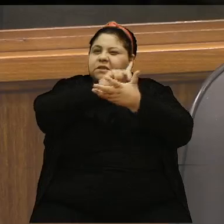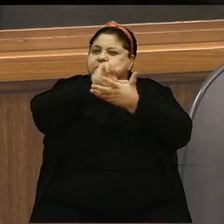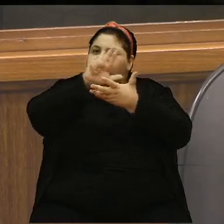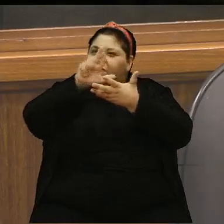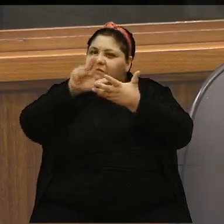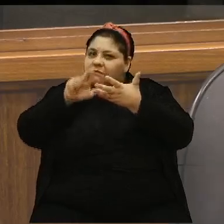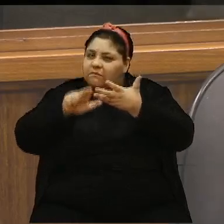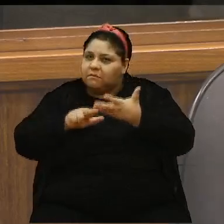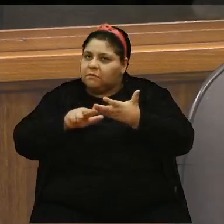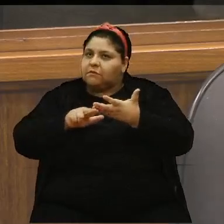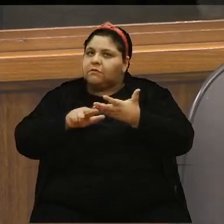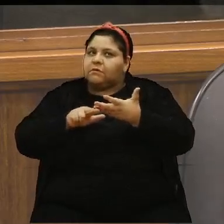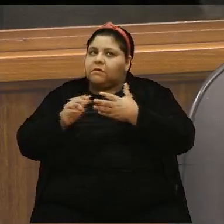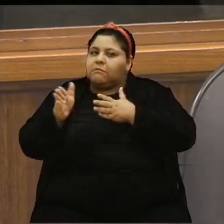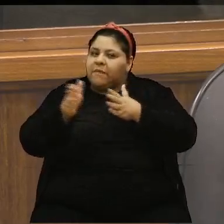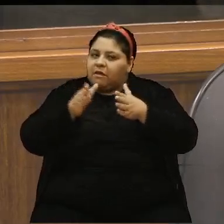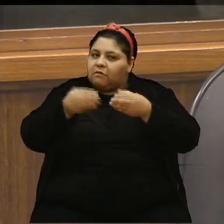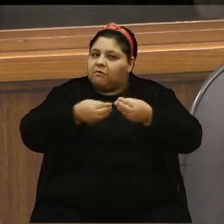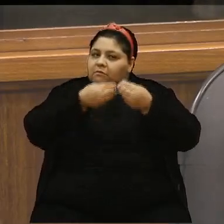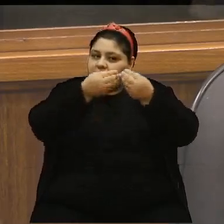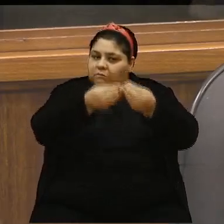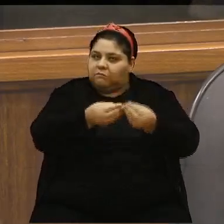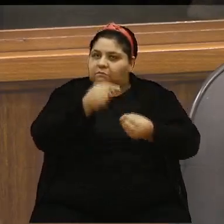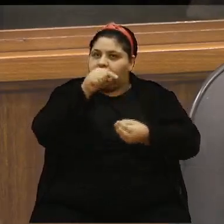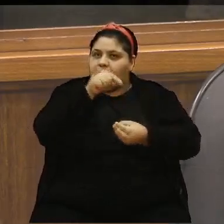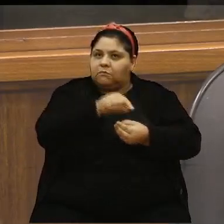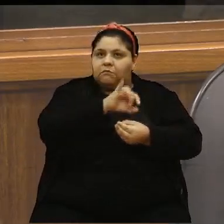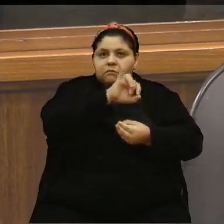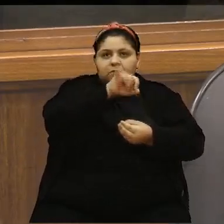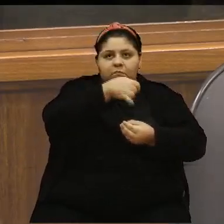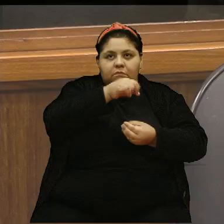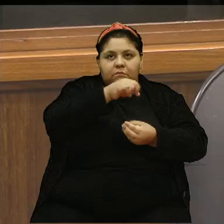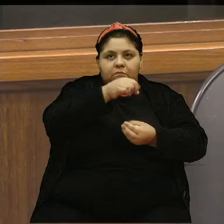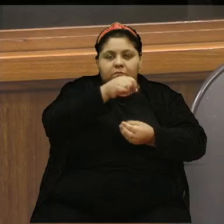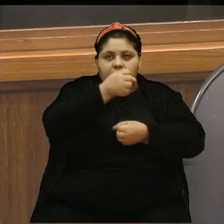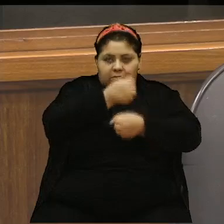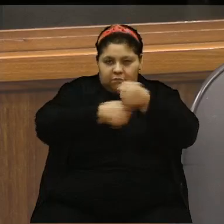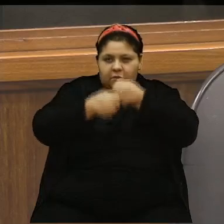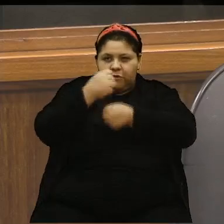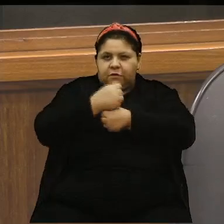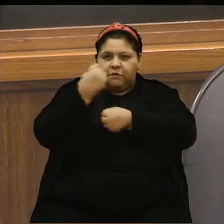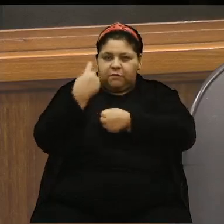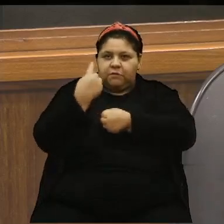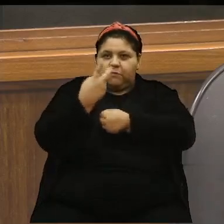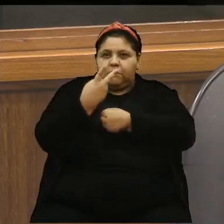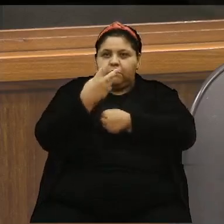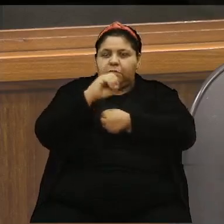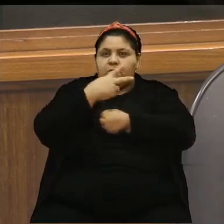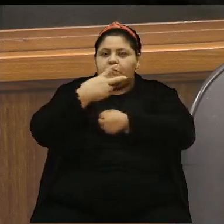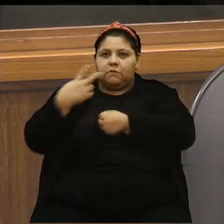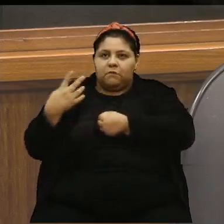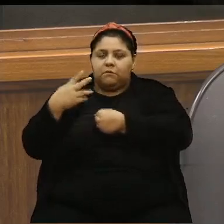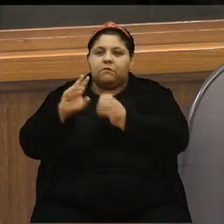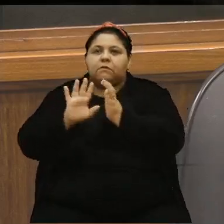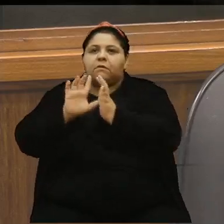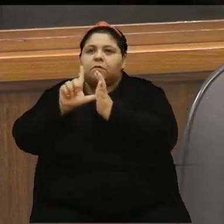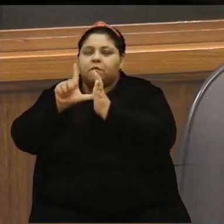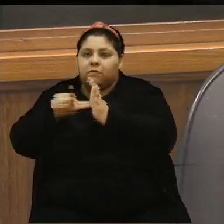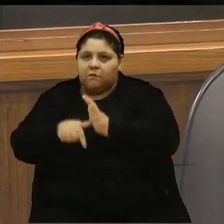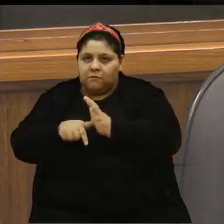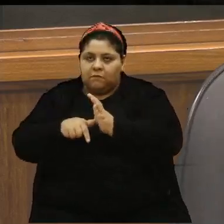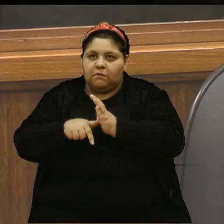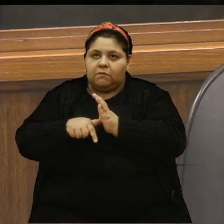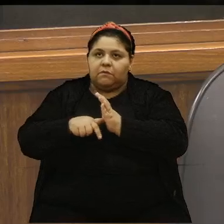previsões de entrega da obra. Uma delas em janeiro de 2024. Depois passou